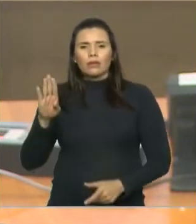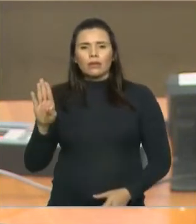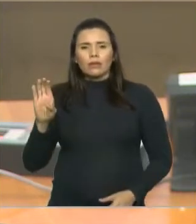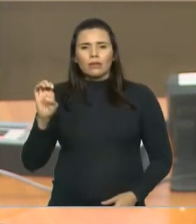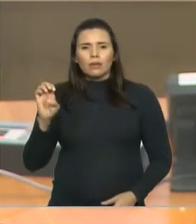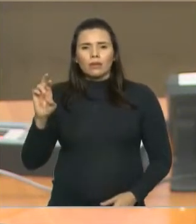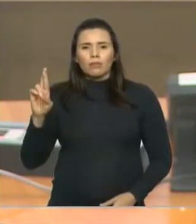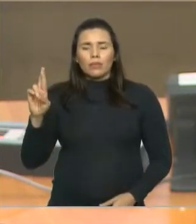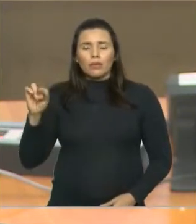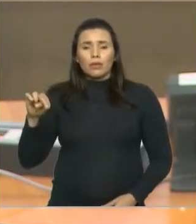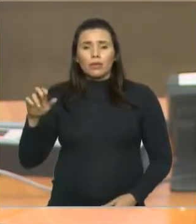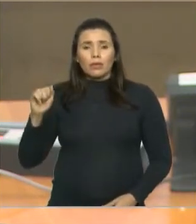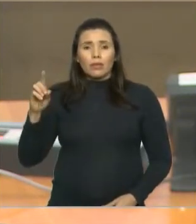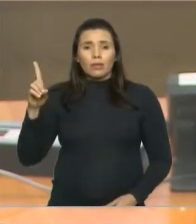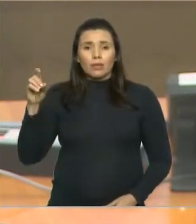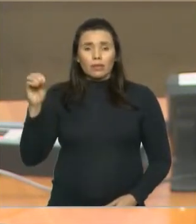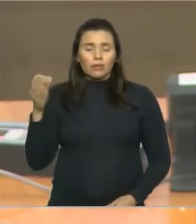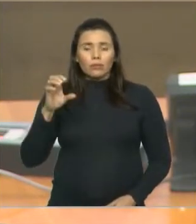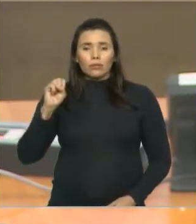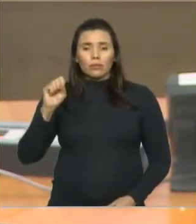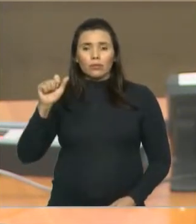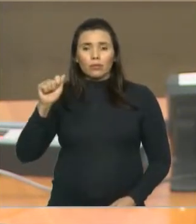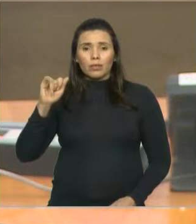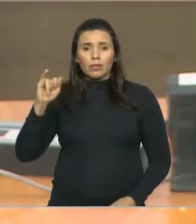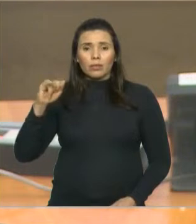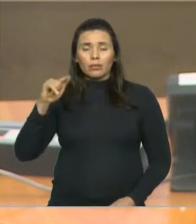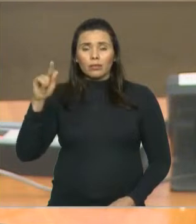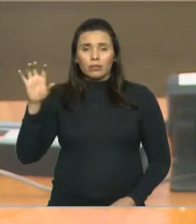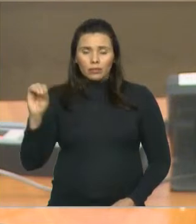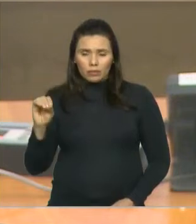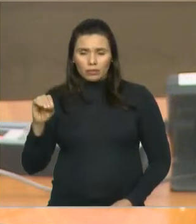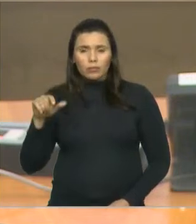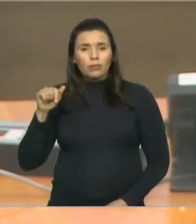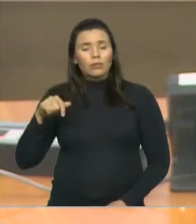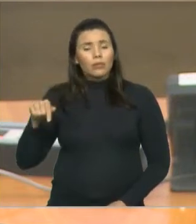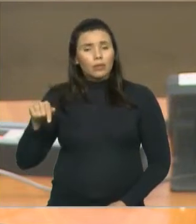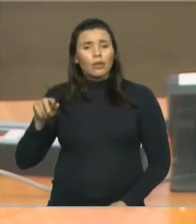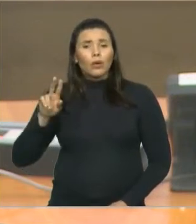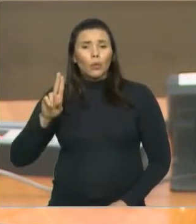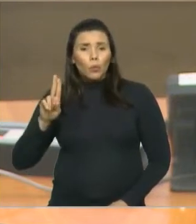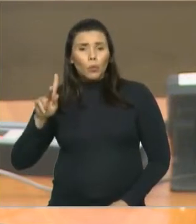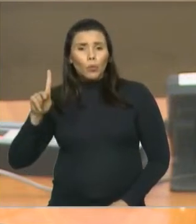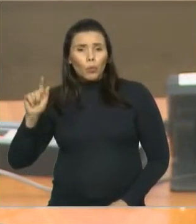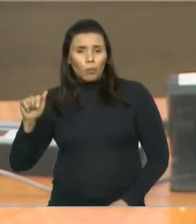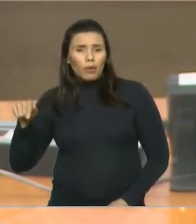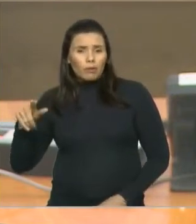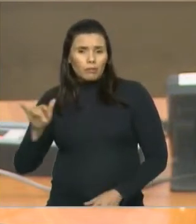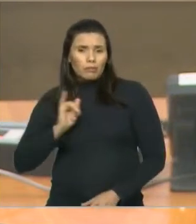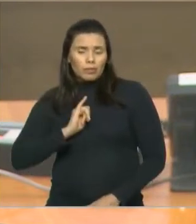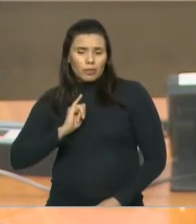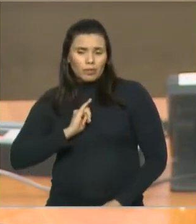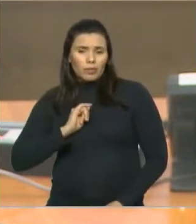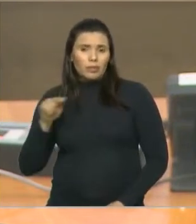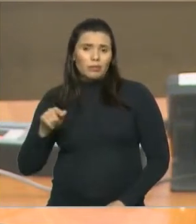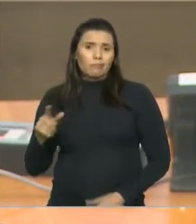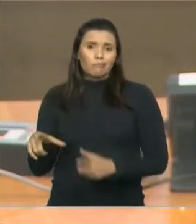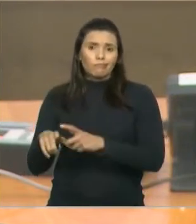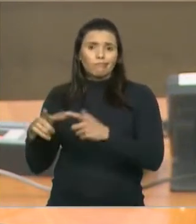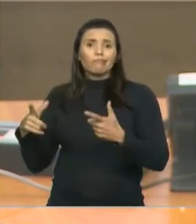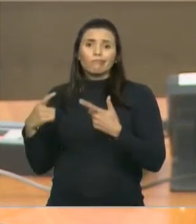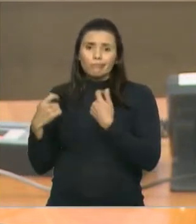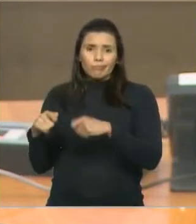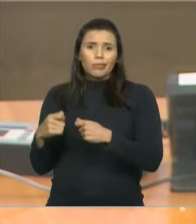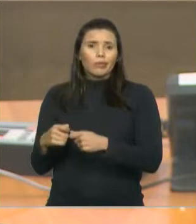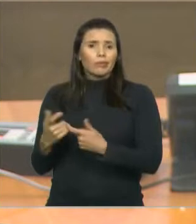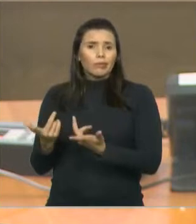Imperatriz, em razão do agravamento da crise na cidade. E em relação às indagações